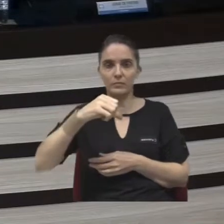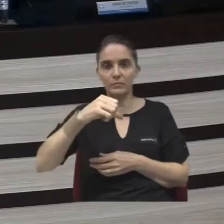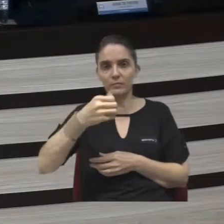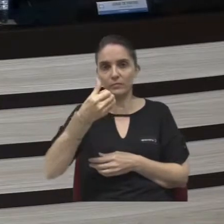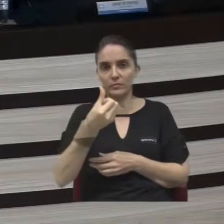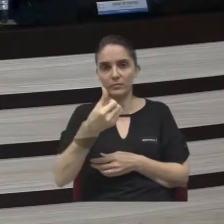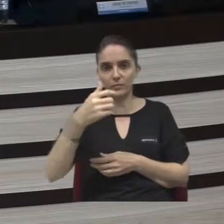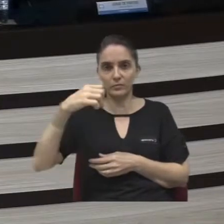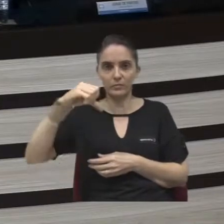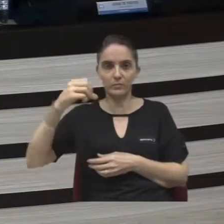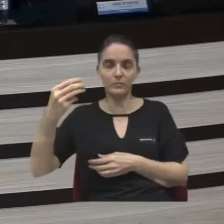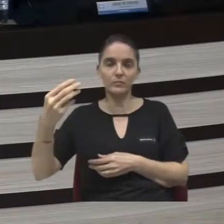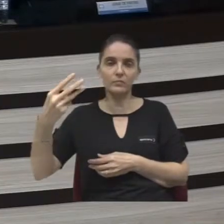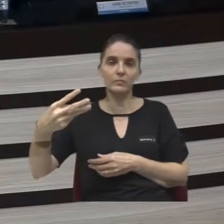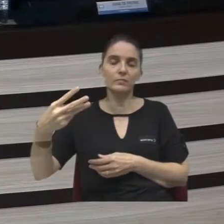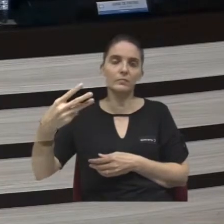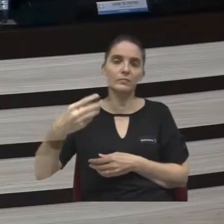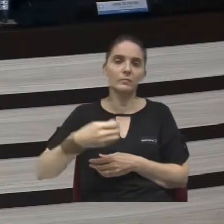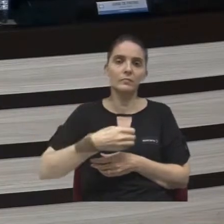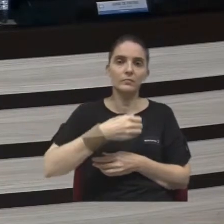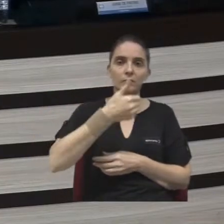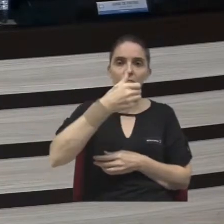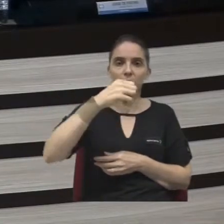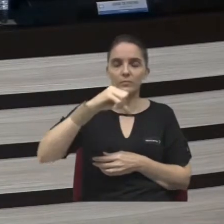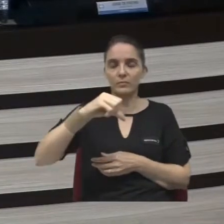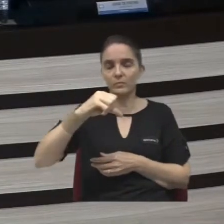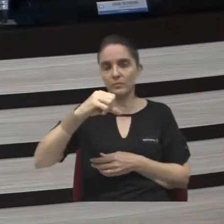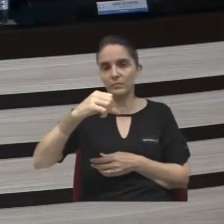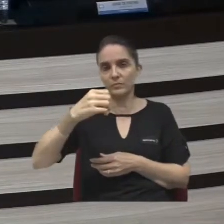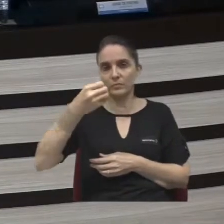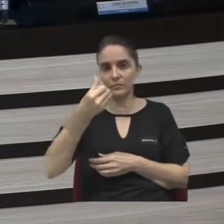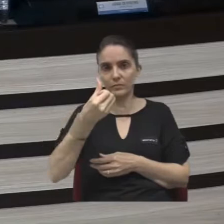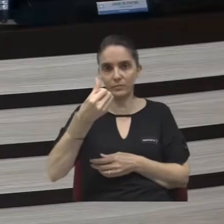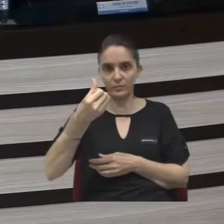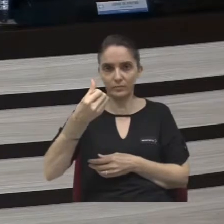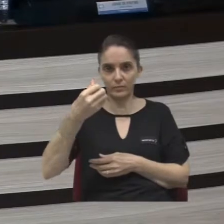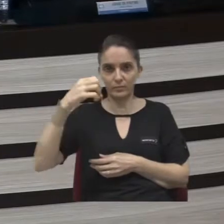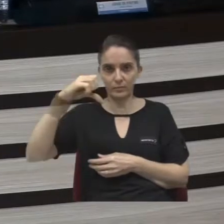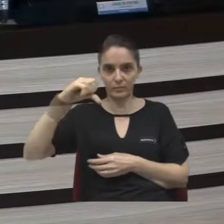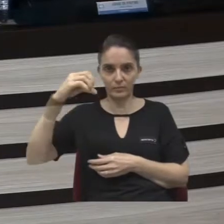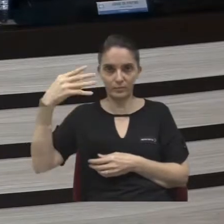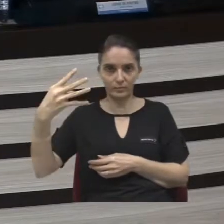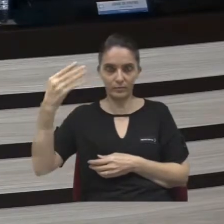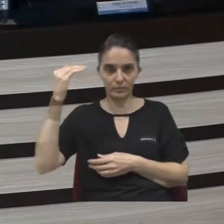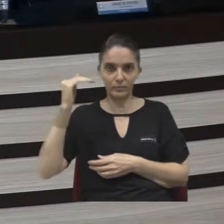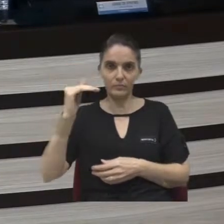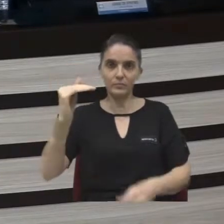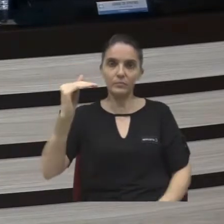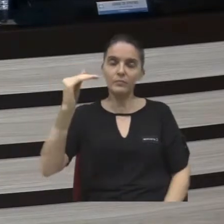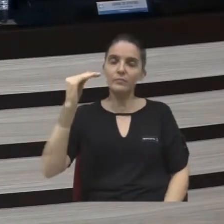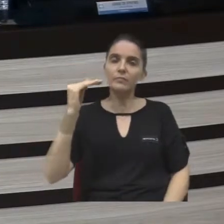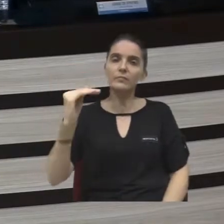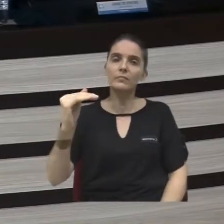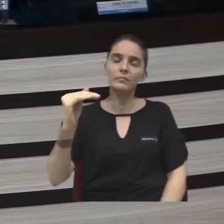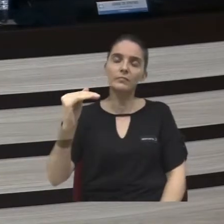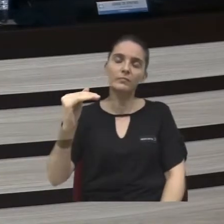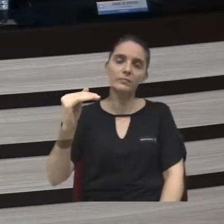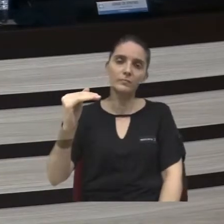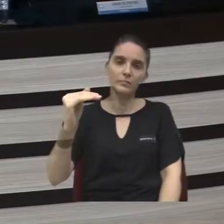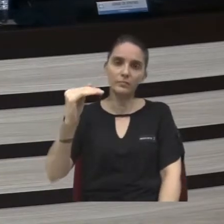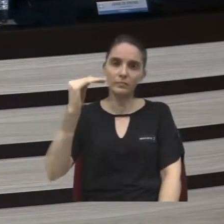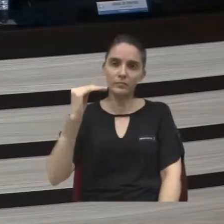19.693, 19.694, 19.695, 19.696,